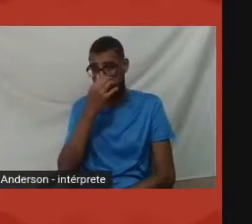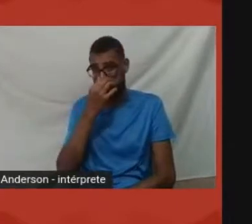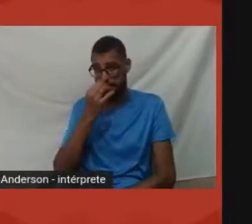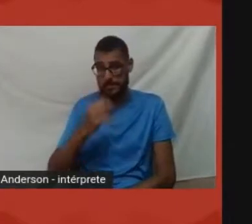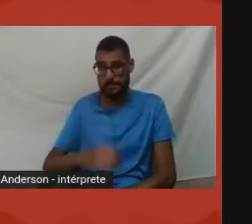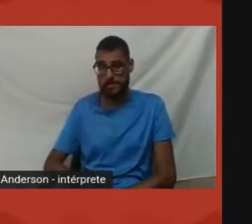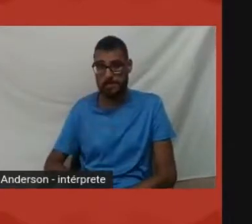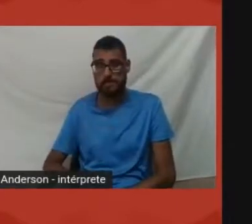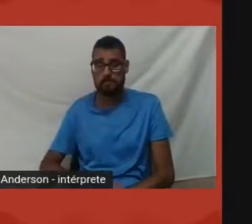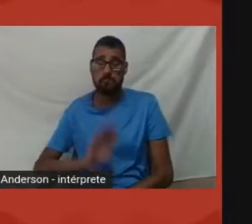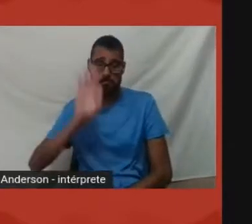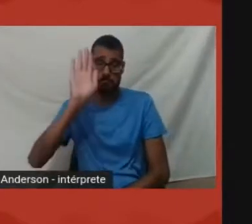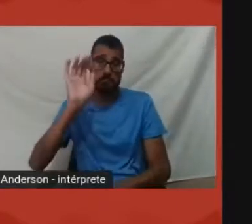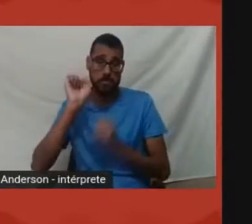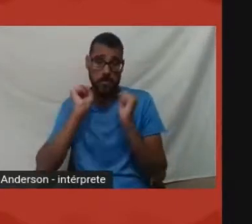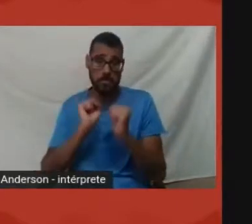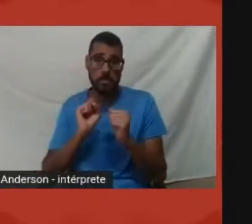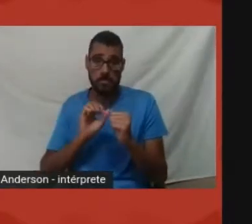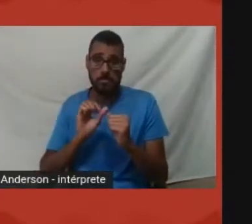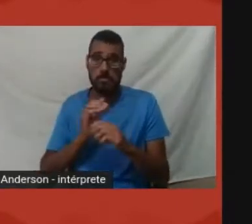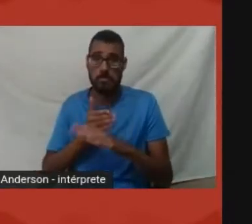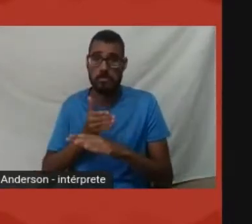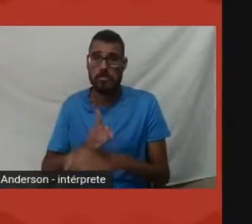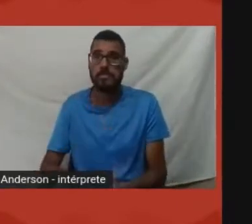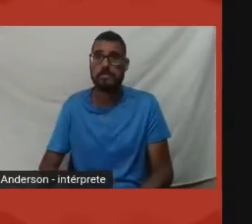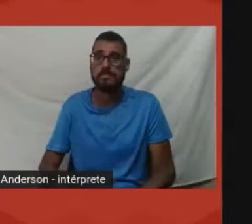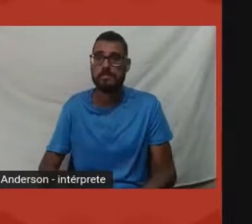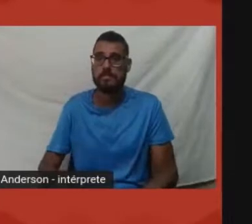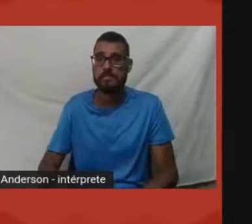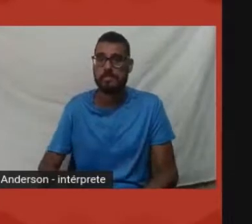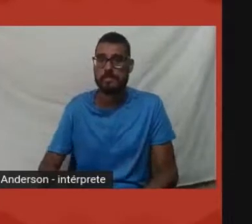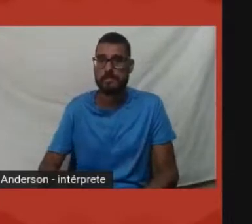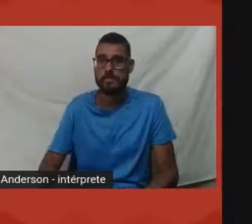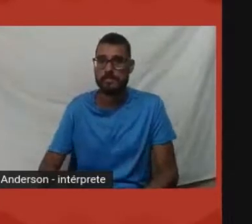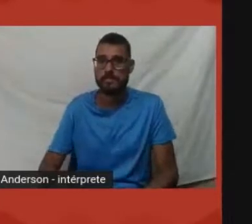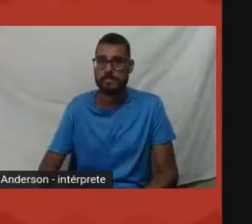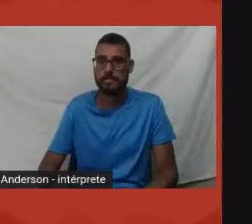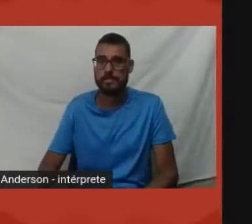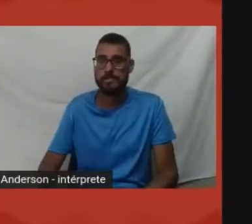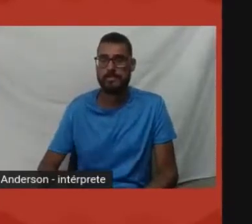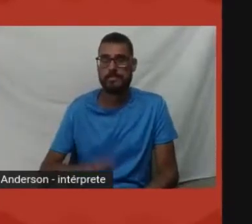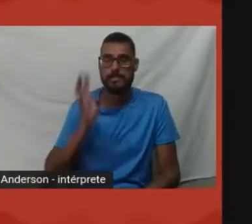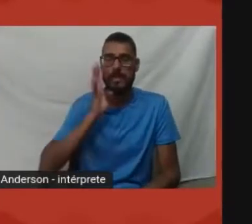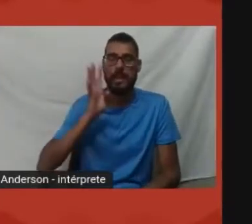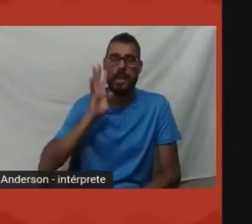Posso participar. Legal. Legal. Então, legal. Só me avisem para eu passar o slide.